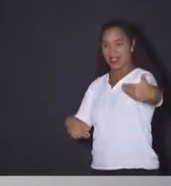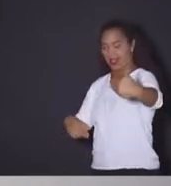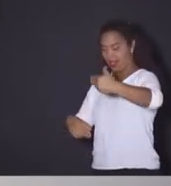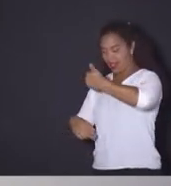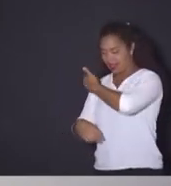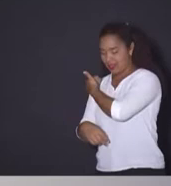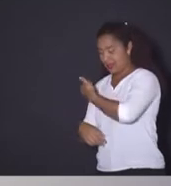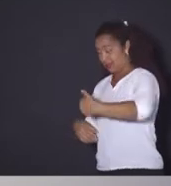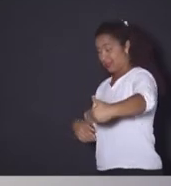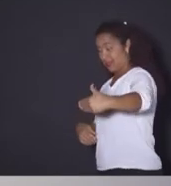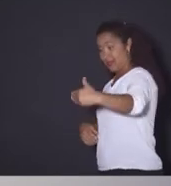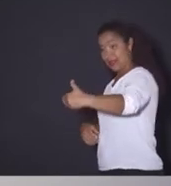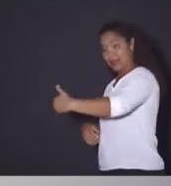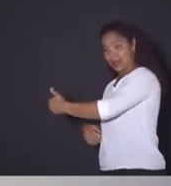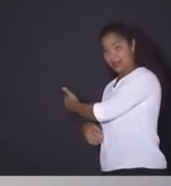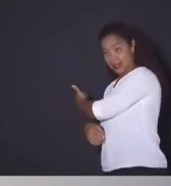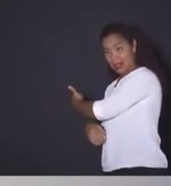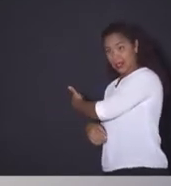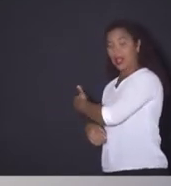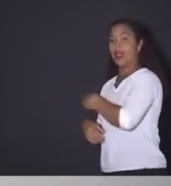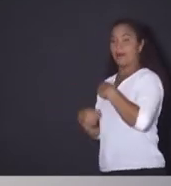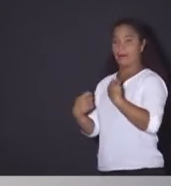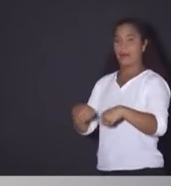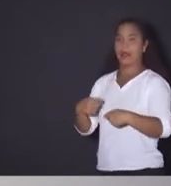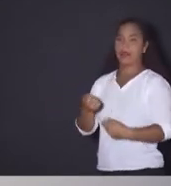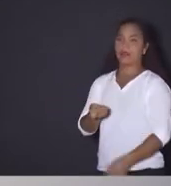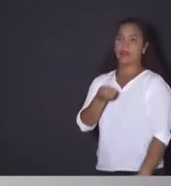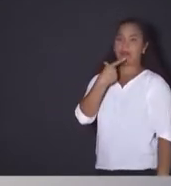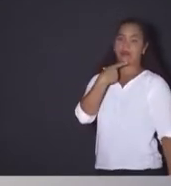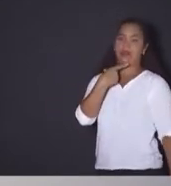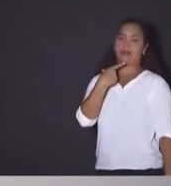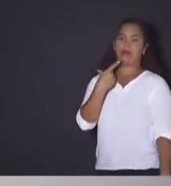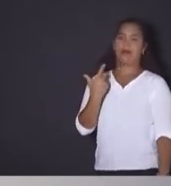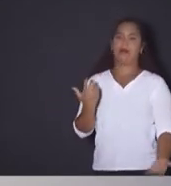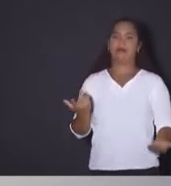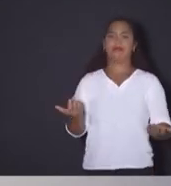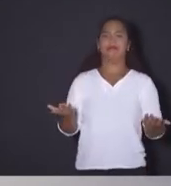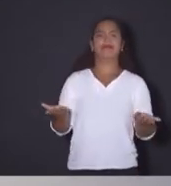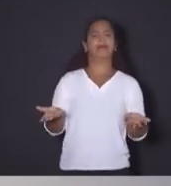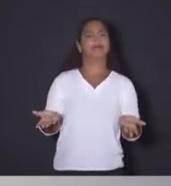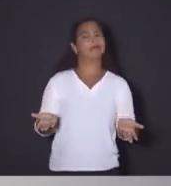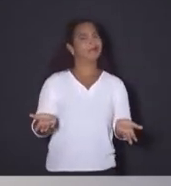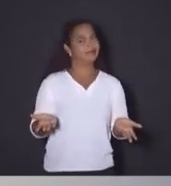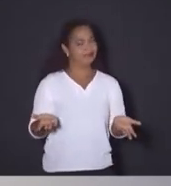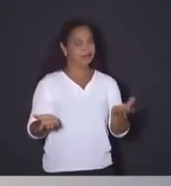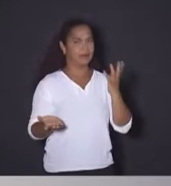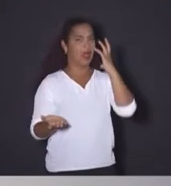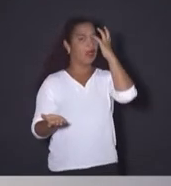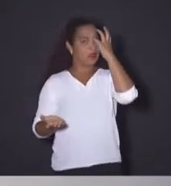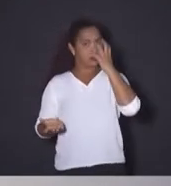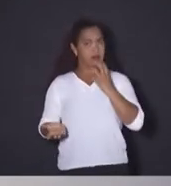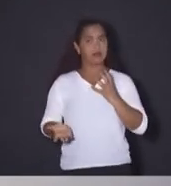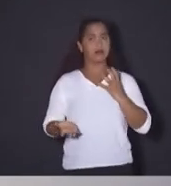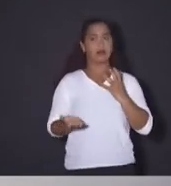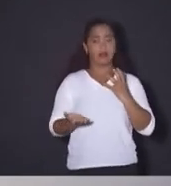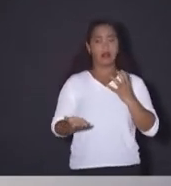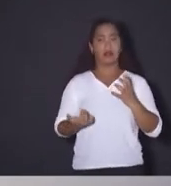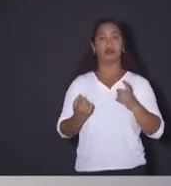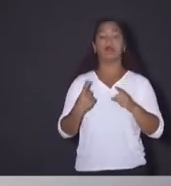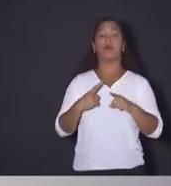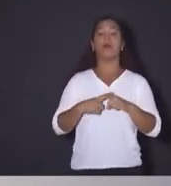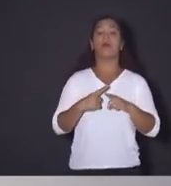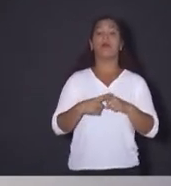porta de entrada o ingresso é um medicamento psiquiátrico porque a sério a gente pensar isso porque eu trago aqui